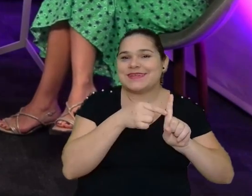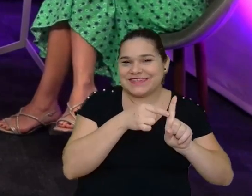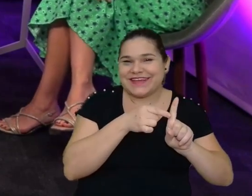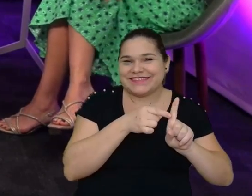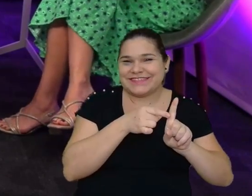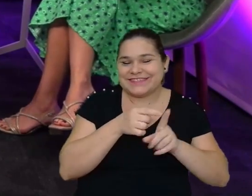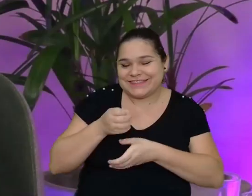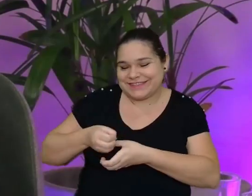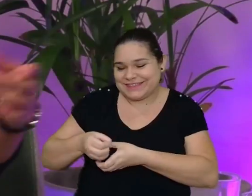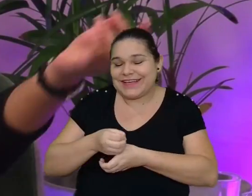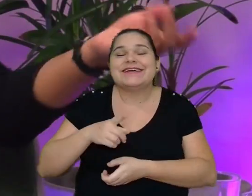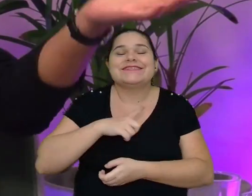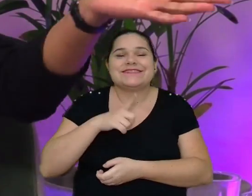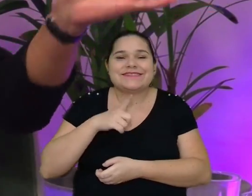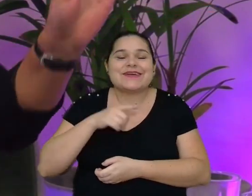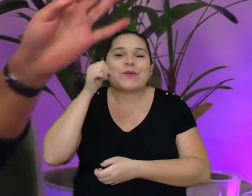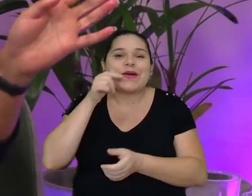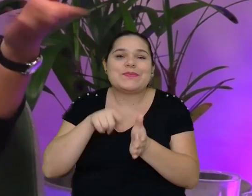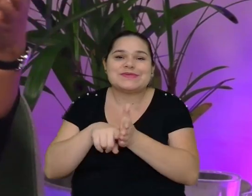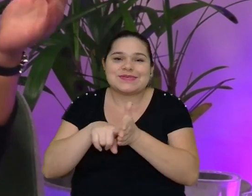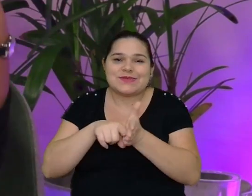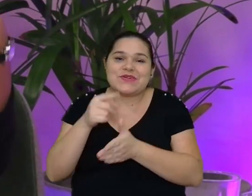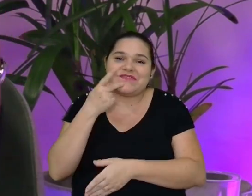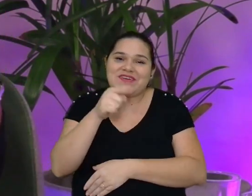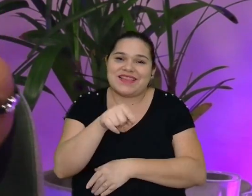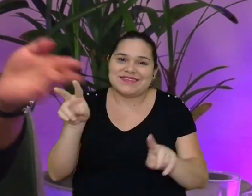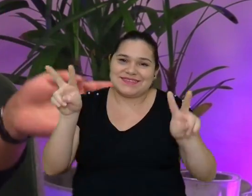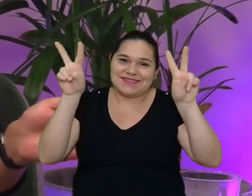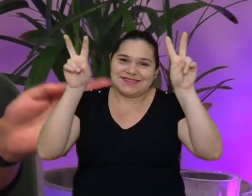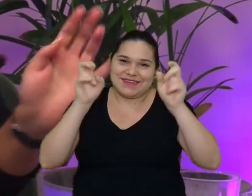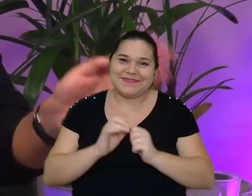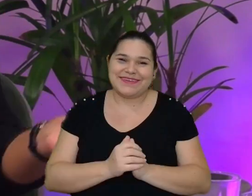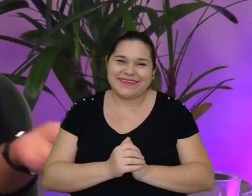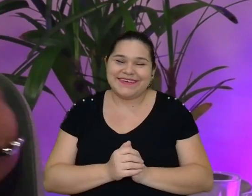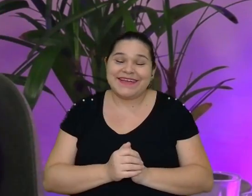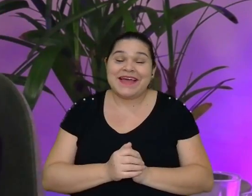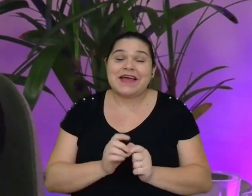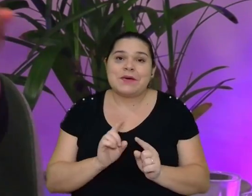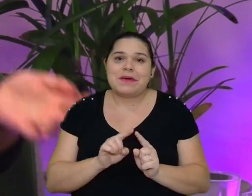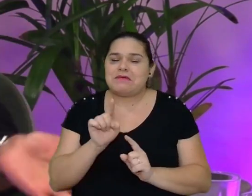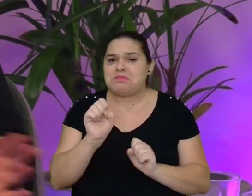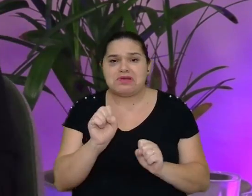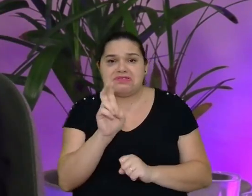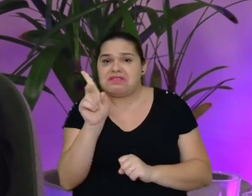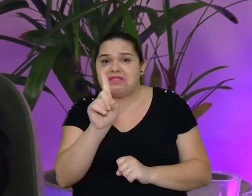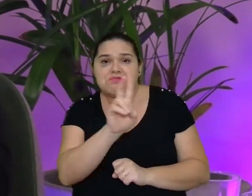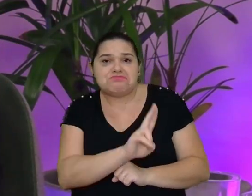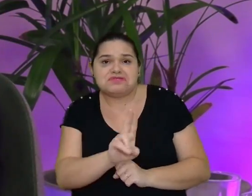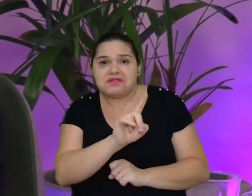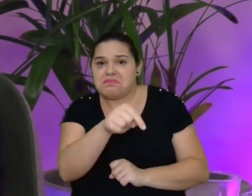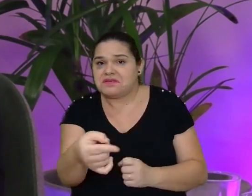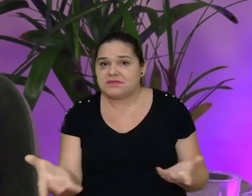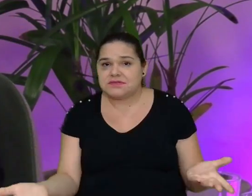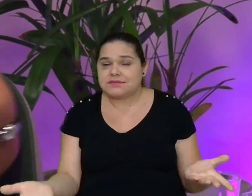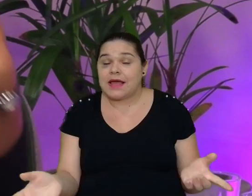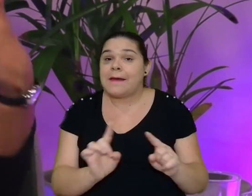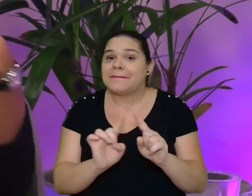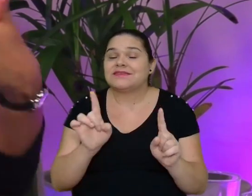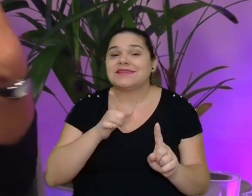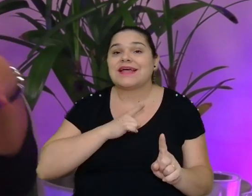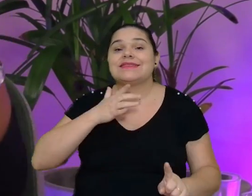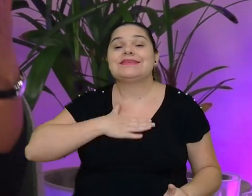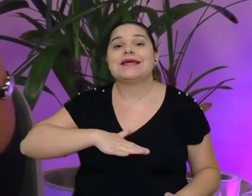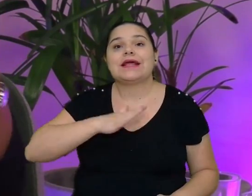pesquisadora que fala sobre isso. Mas é essa história, né? Você pode não usar, você pode... Claro. Mas você tem ali uma tranquilidade. Eu acho que o